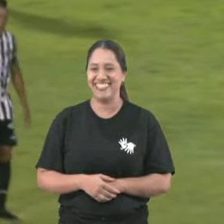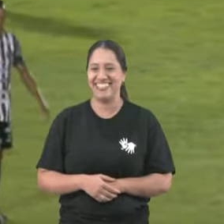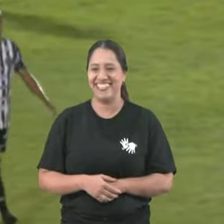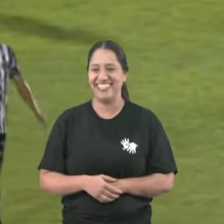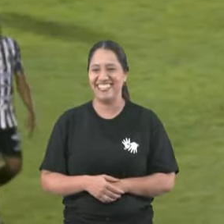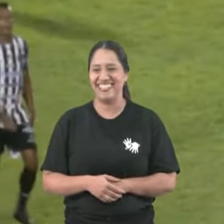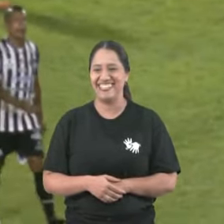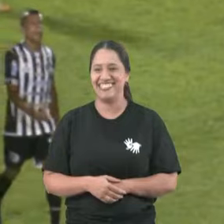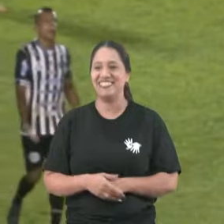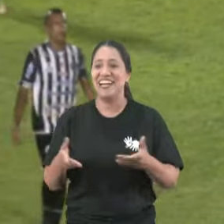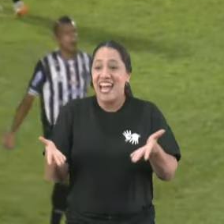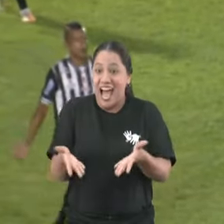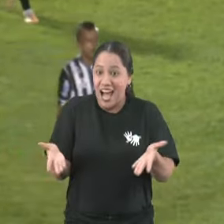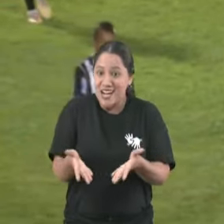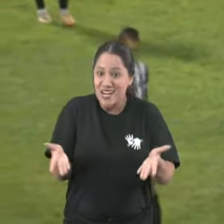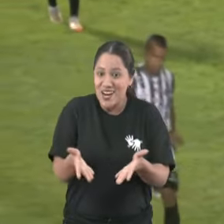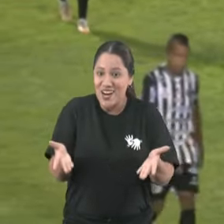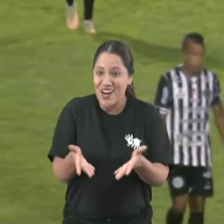E agora,